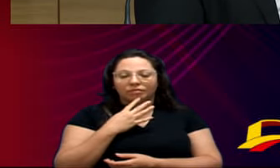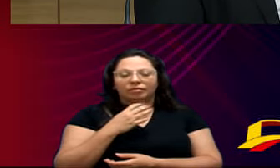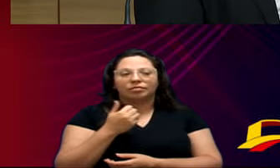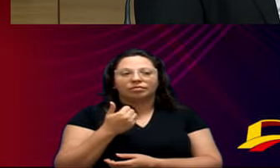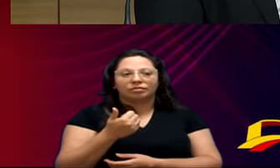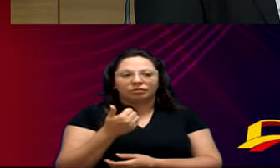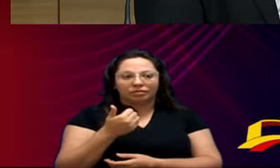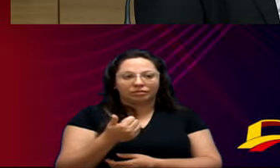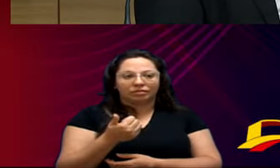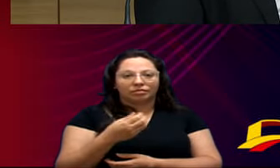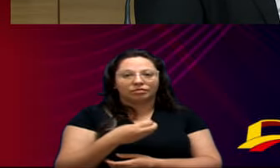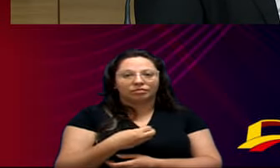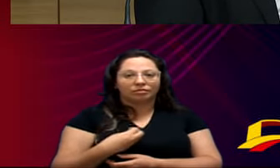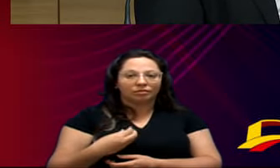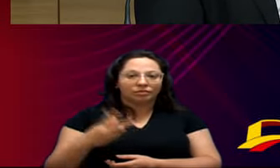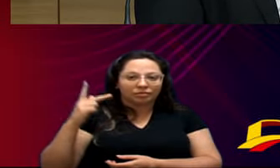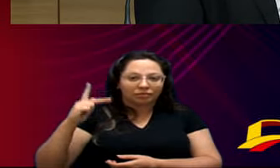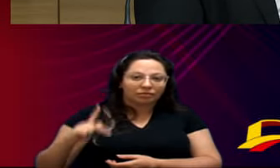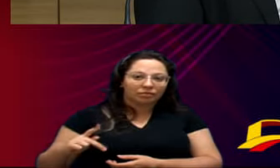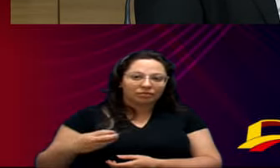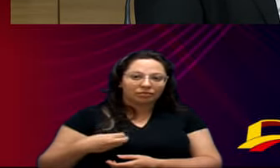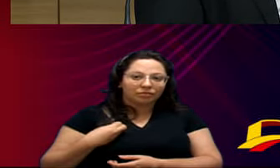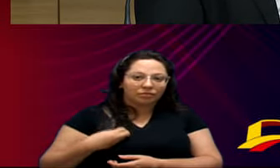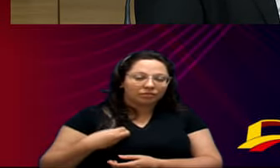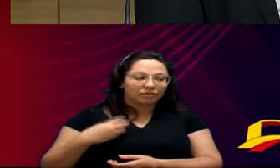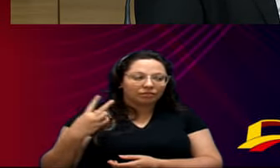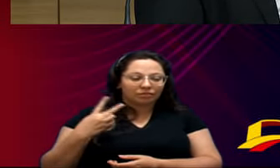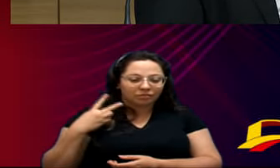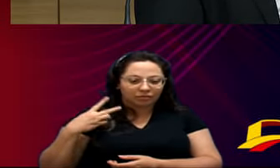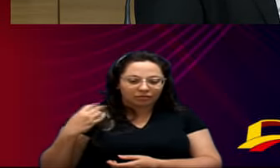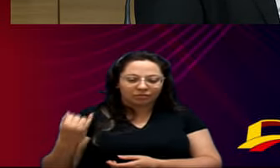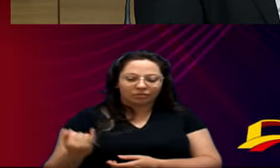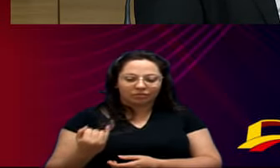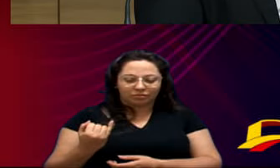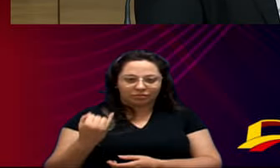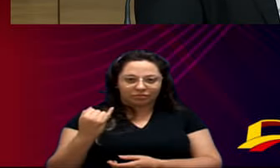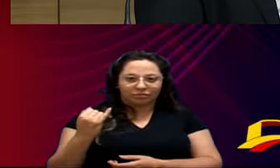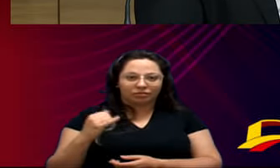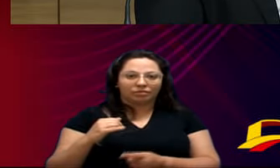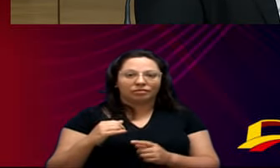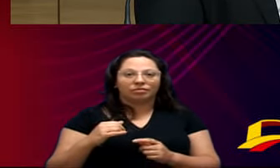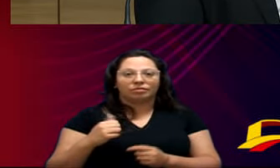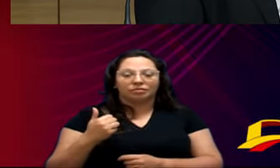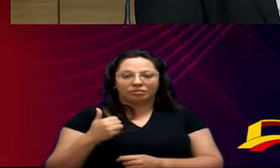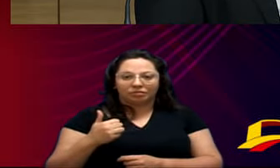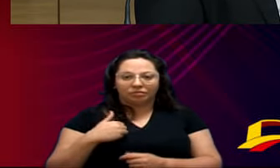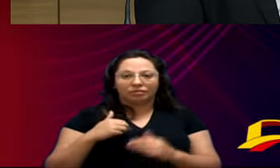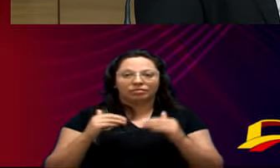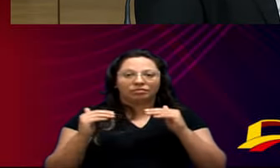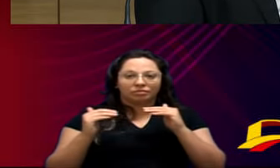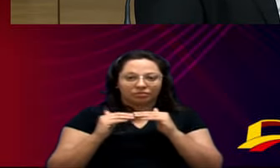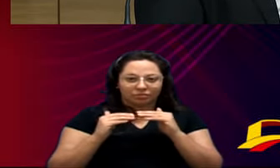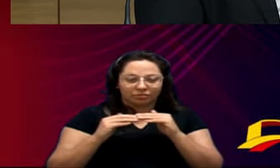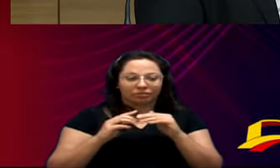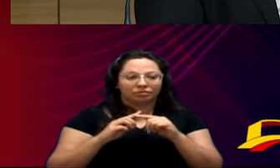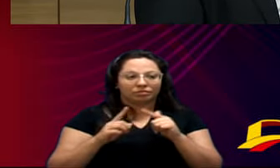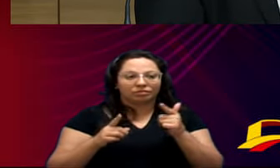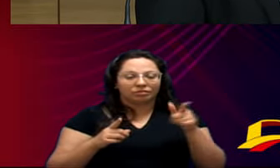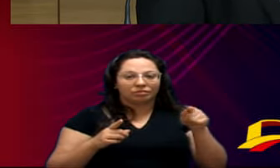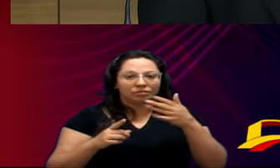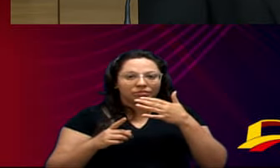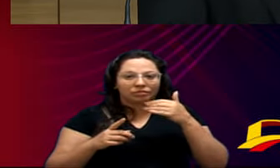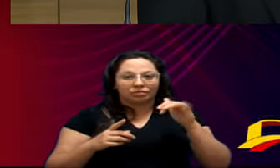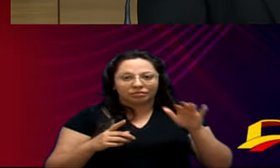É a vida do prefeito e do vereador é muito importante perfeito perfeito sem mas daquelas